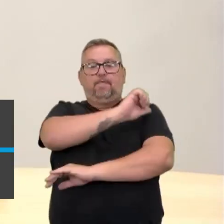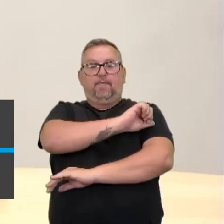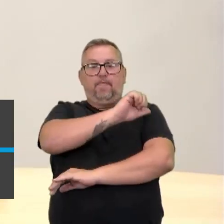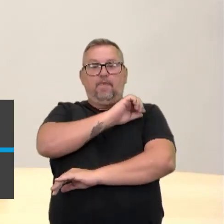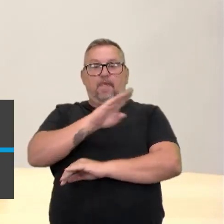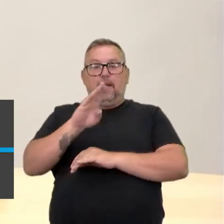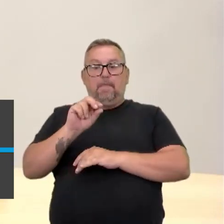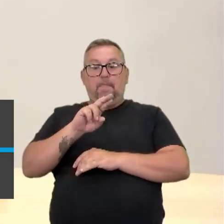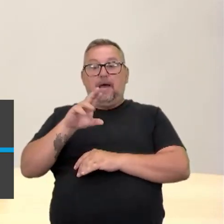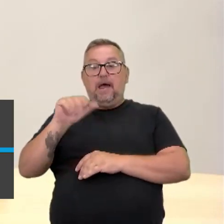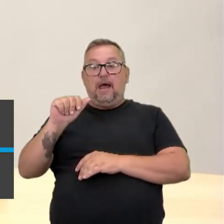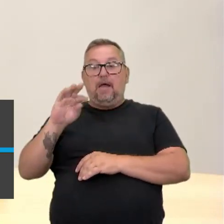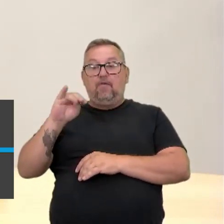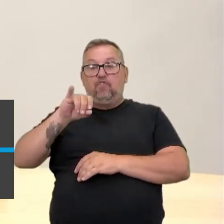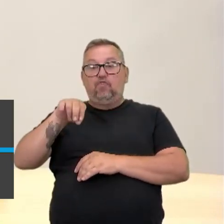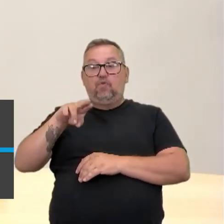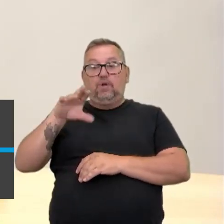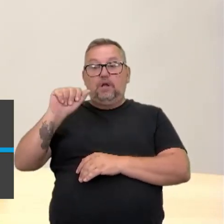da Tijuca,